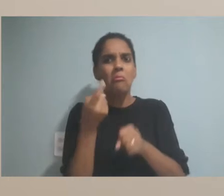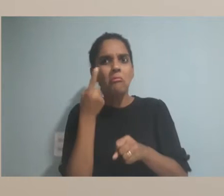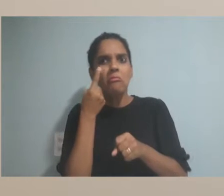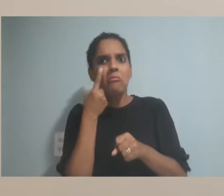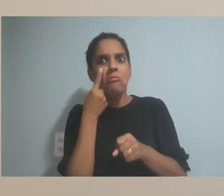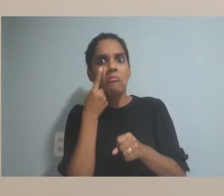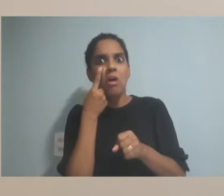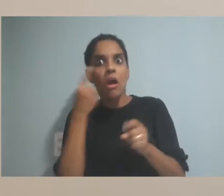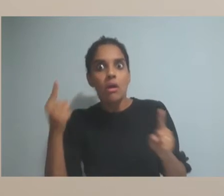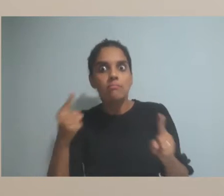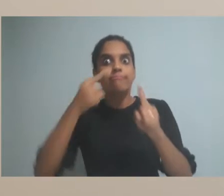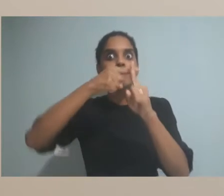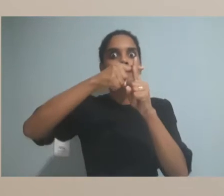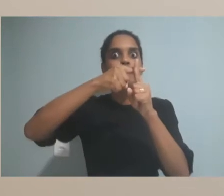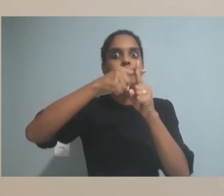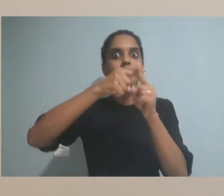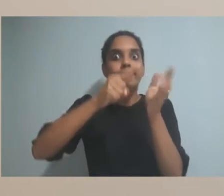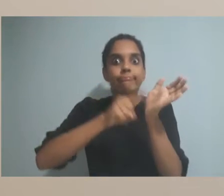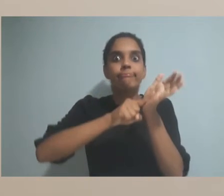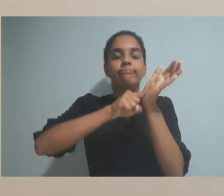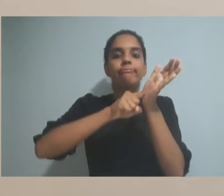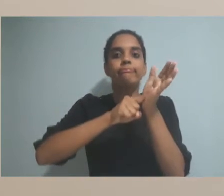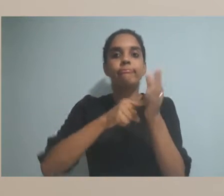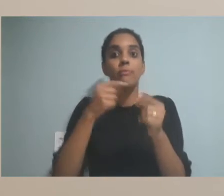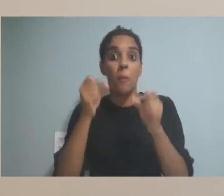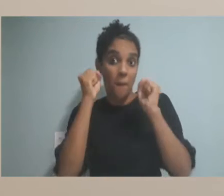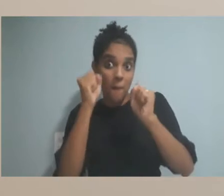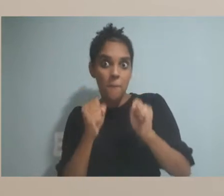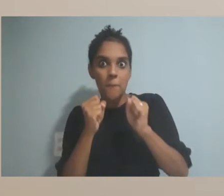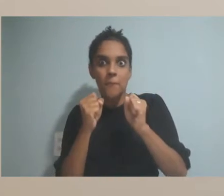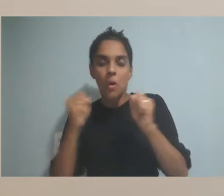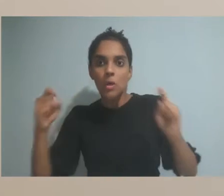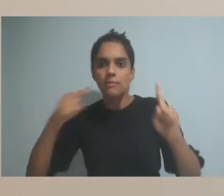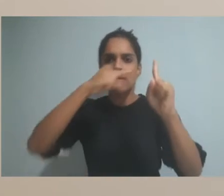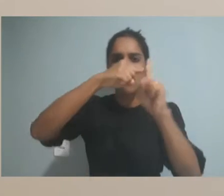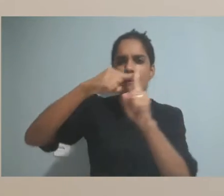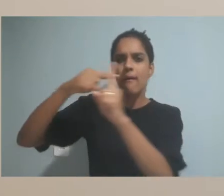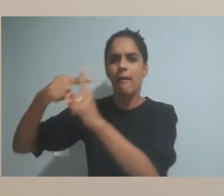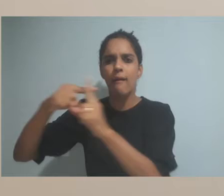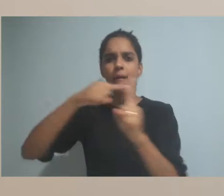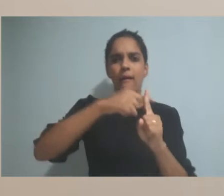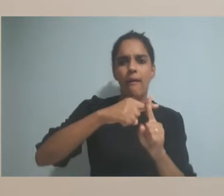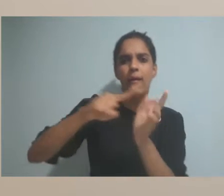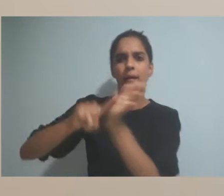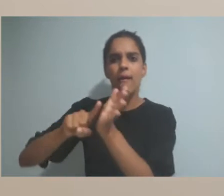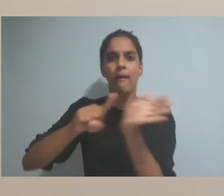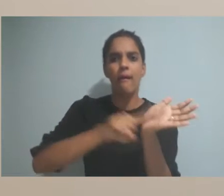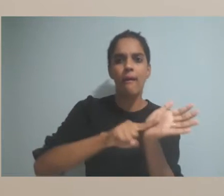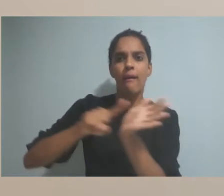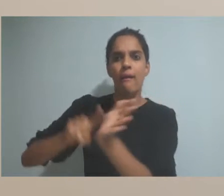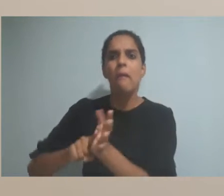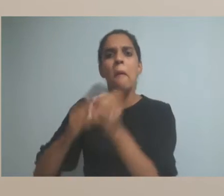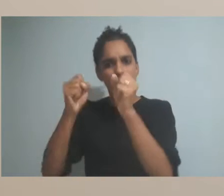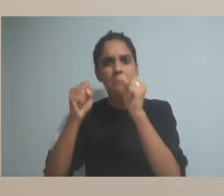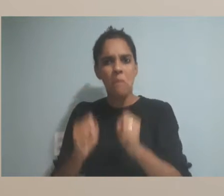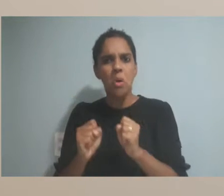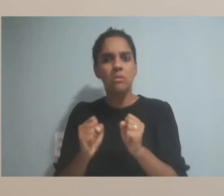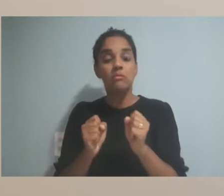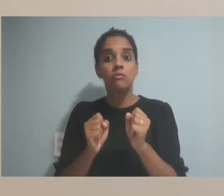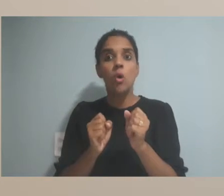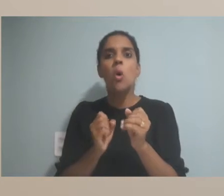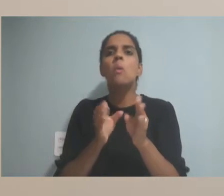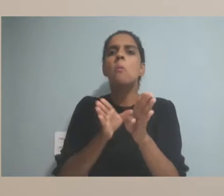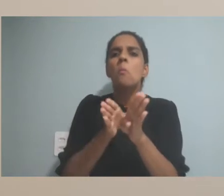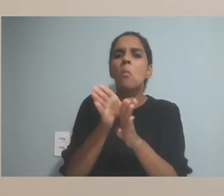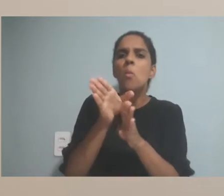possível atrair pequenos corpos. Então, a interação ela pode ser tanto atrativa ou repulsiva.